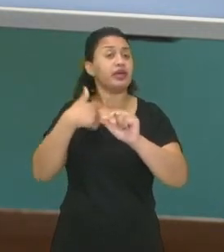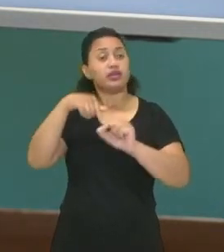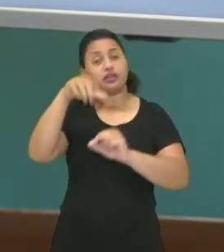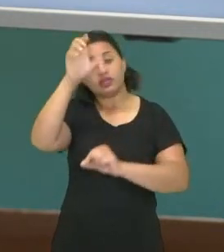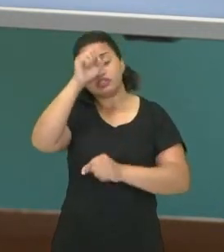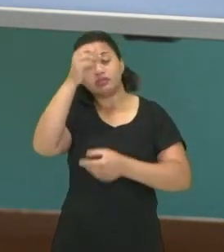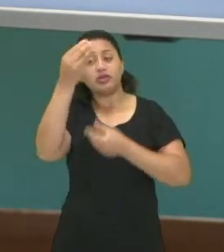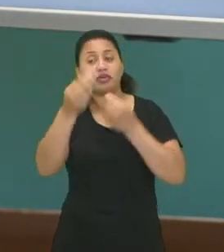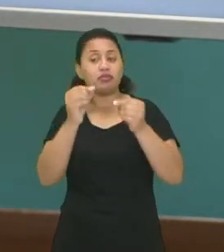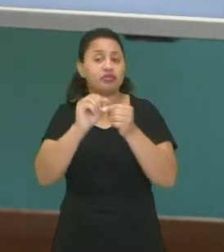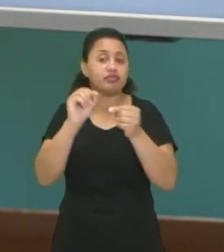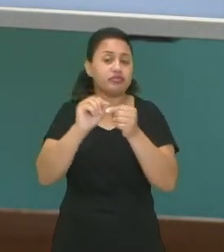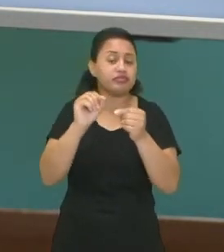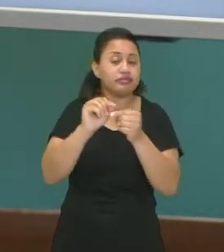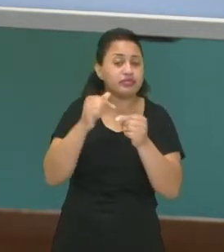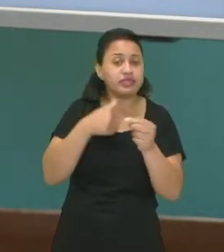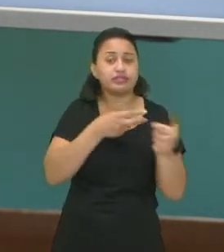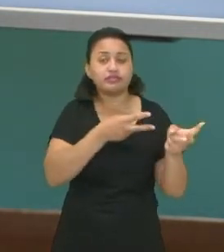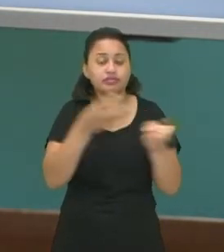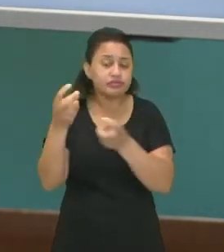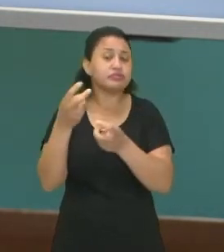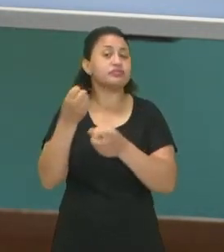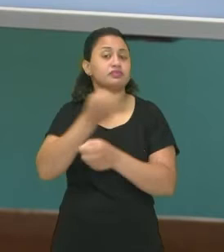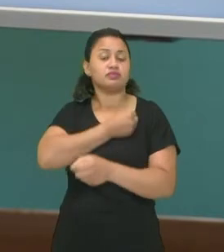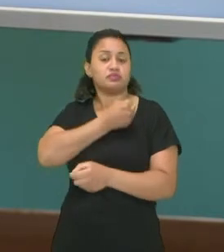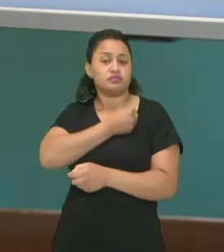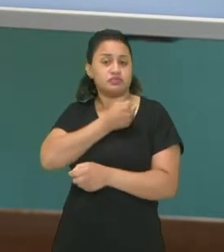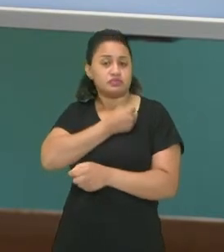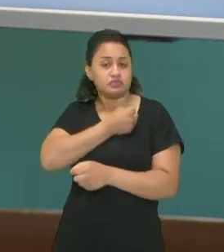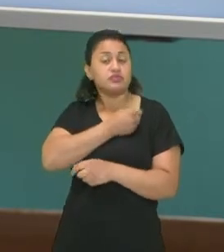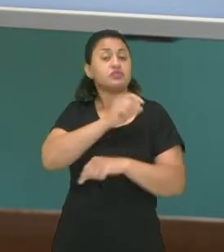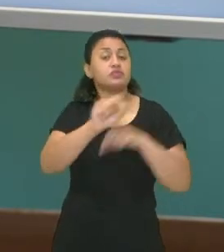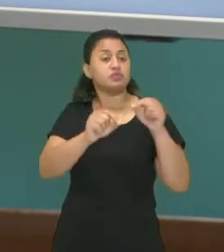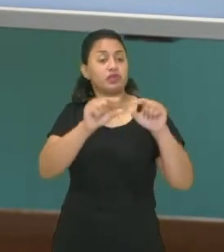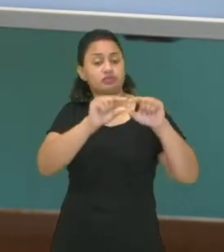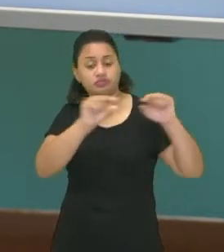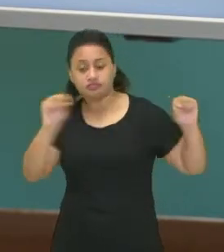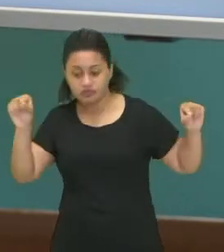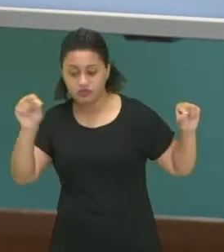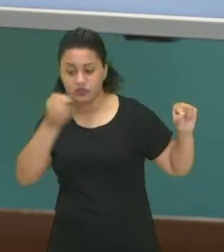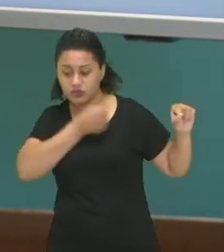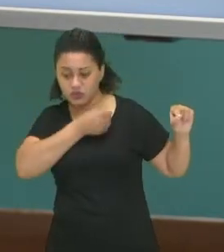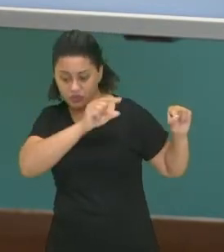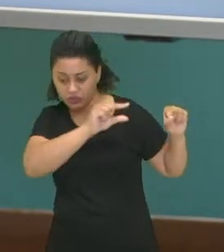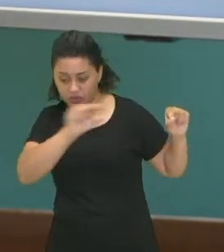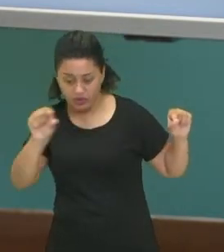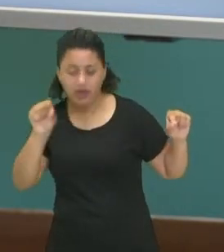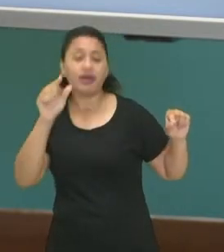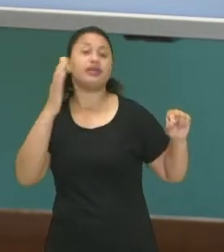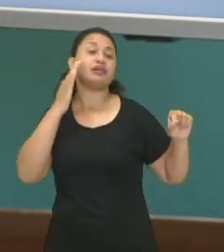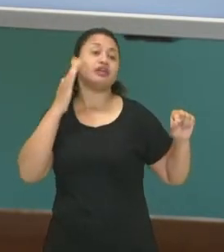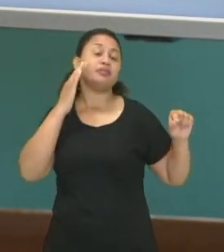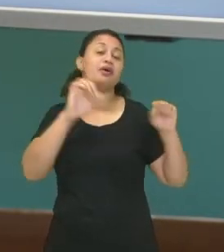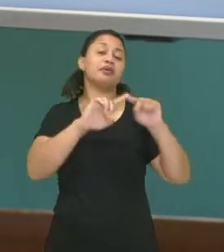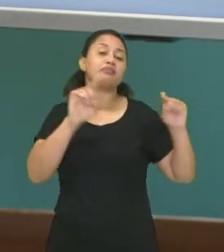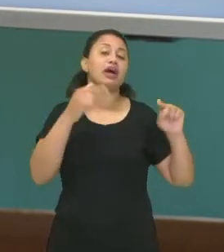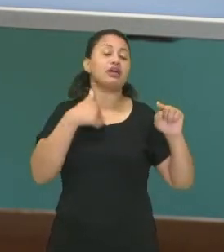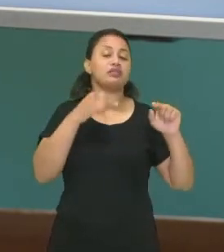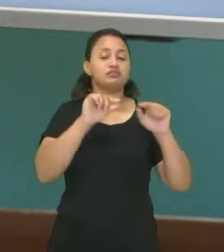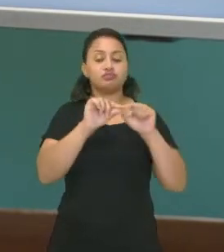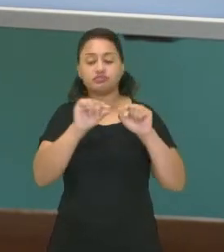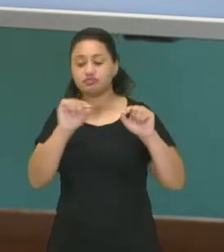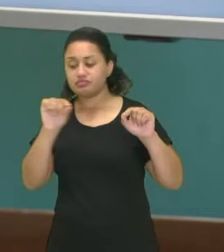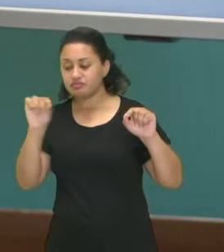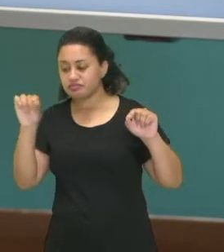a trabalhar, né, e conhecer melhor um pouquinho ele. Lá na reta numérica a gente tem mais ou menos essa ideia, né, quando a gente começa a construir a reta e vai